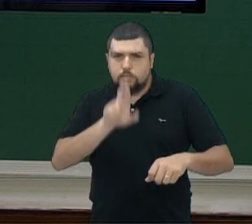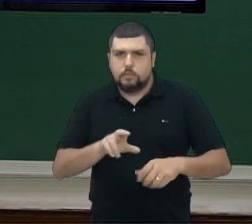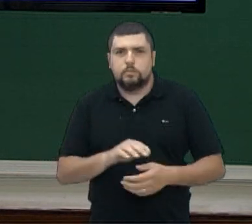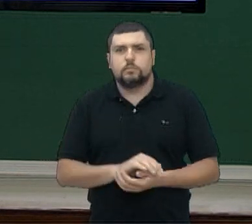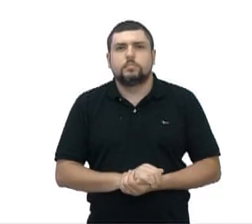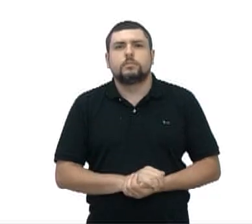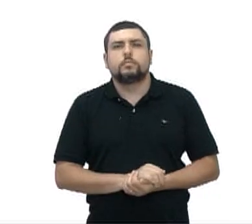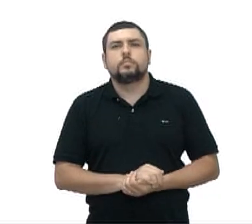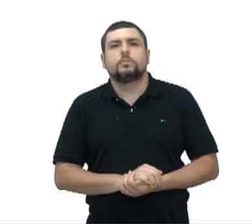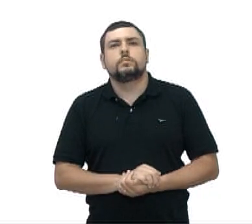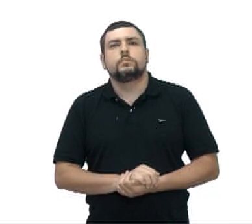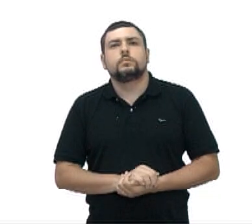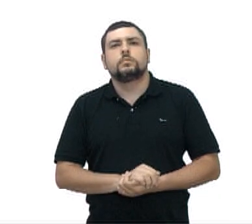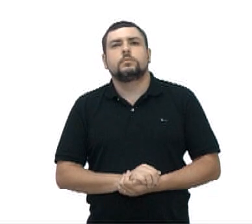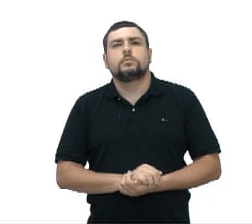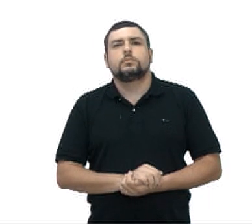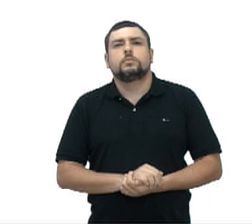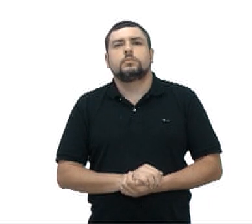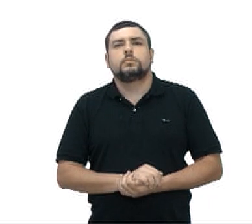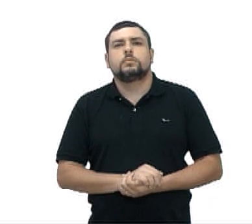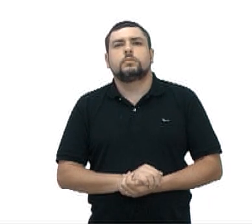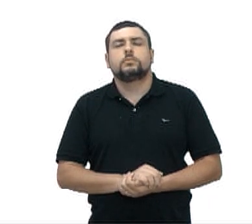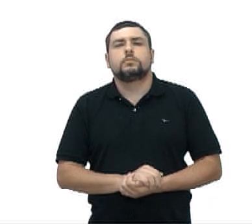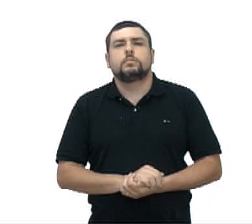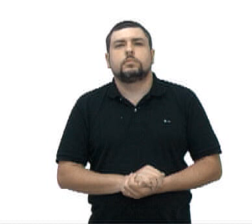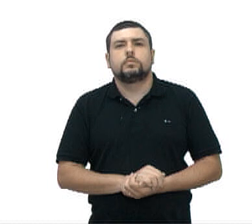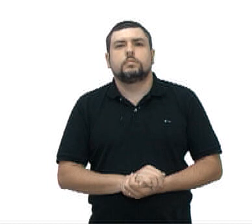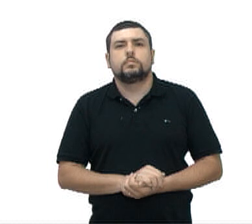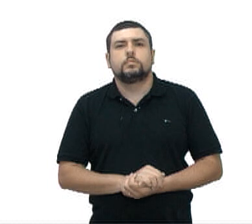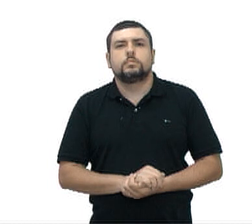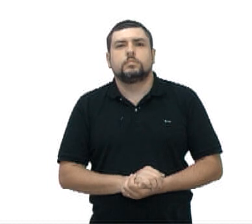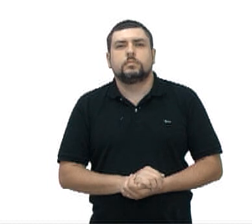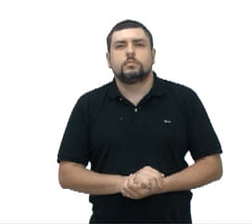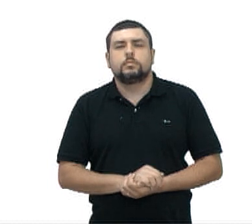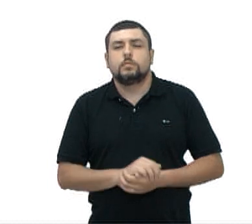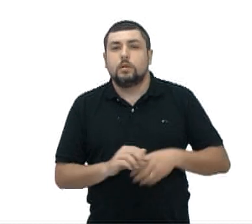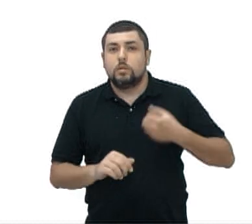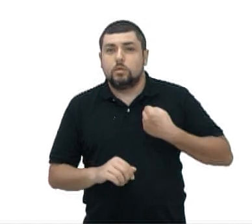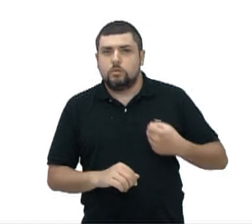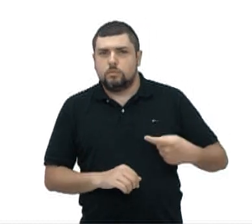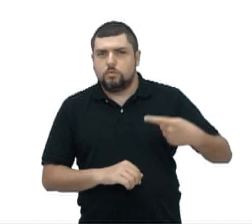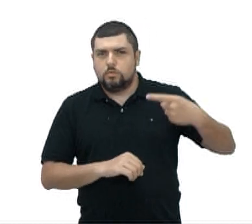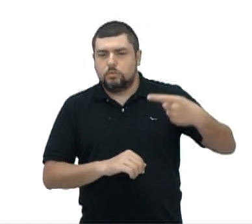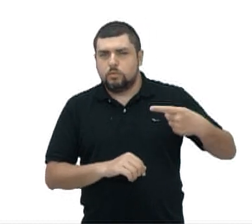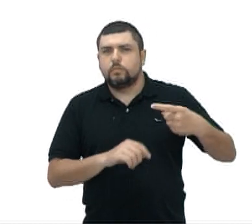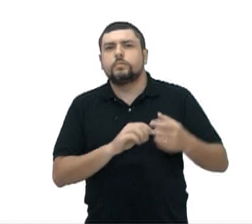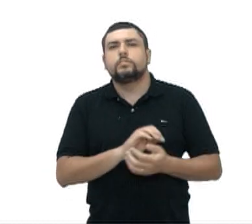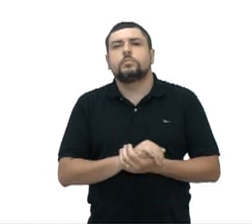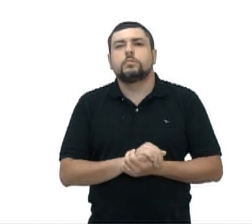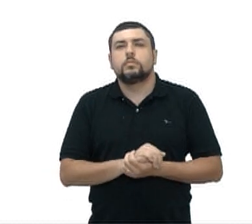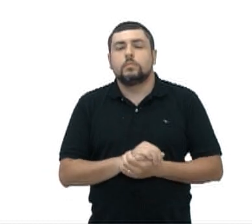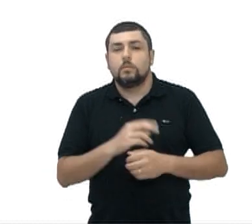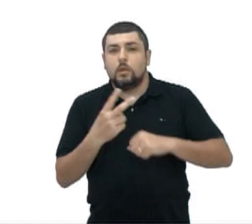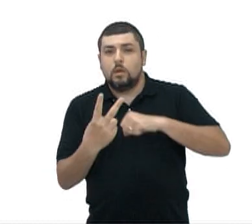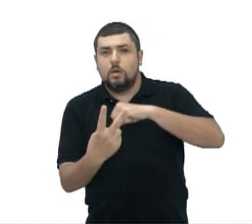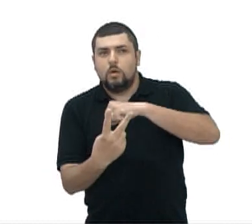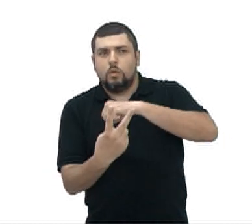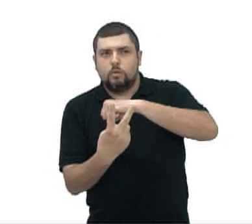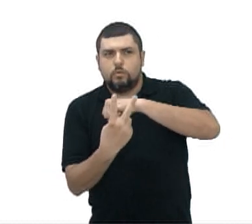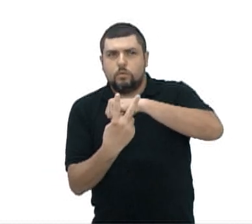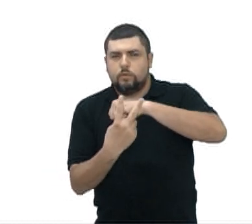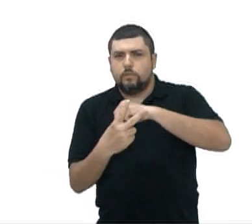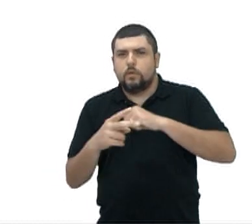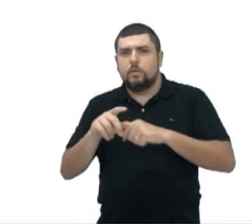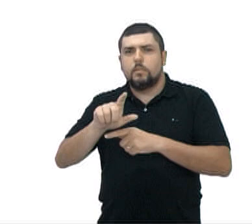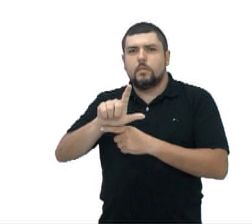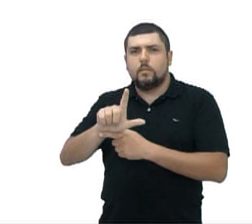1, would you lie to get what you want? Então nessa pergunta aqui, eu tenho o verbo lie, que está aqui em